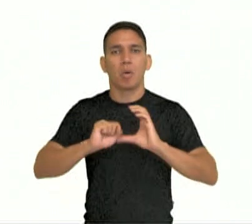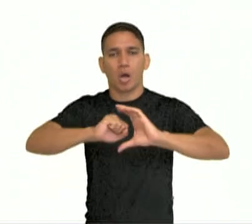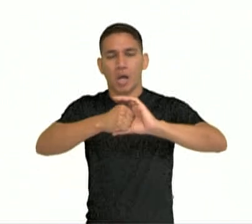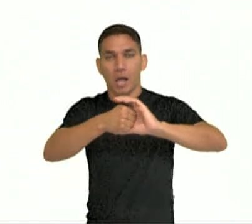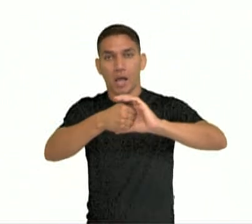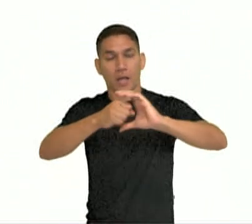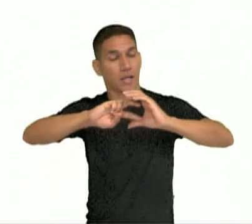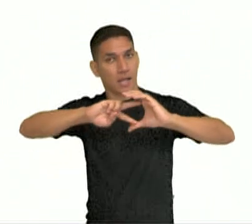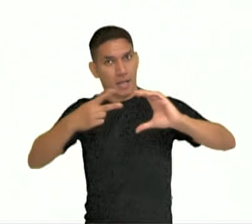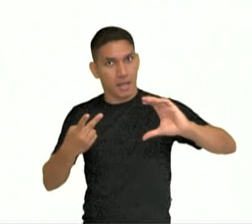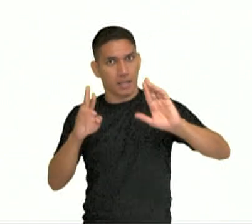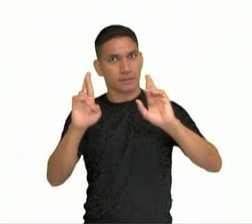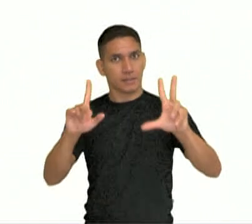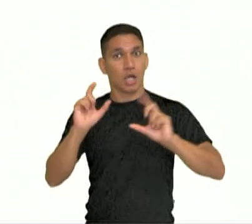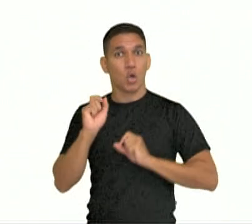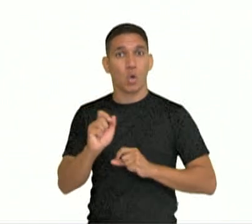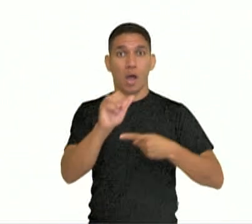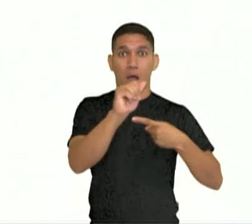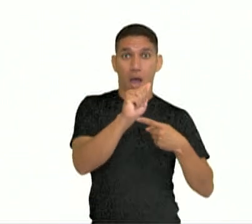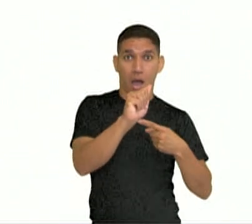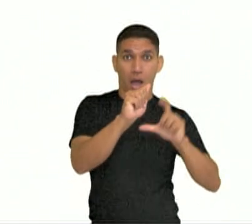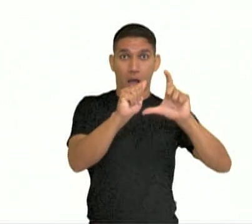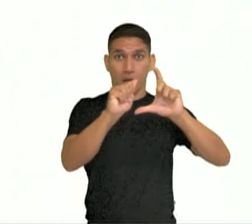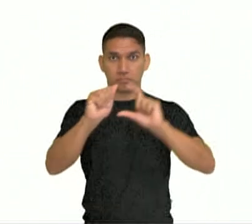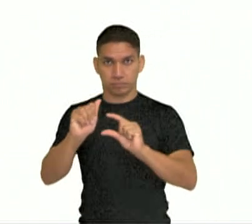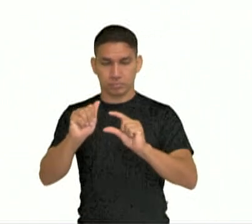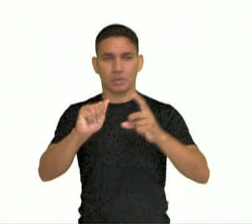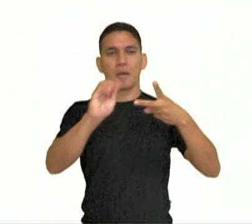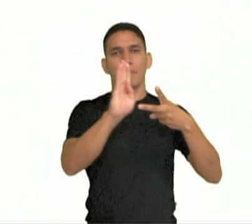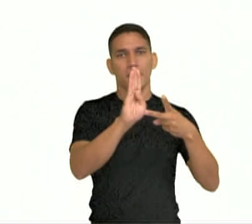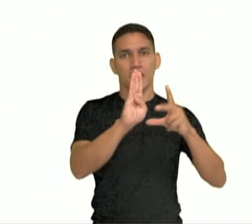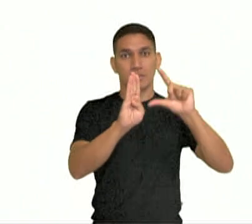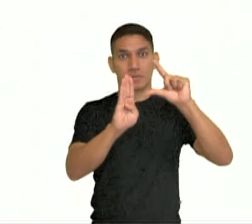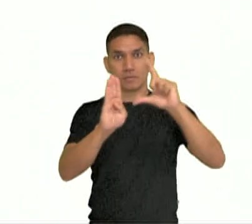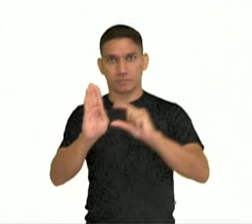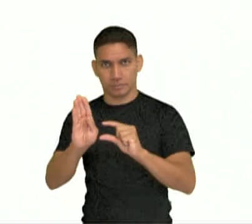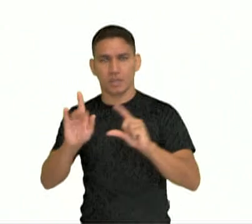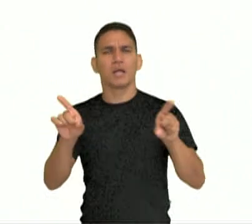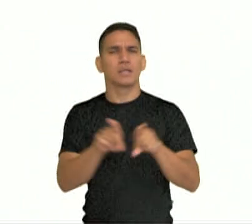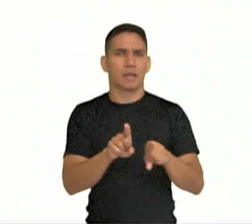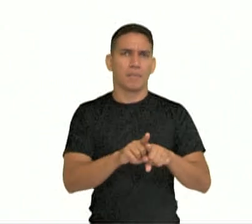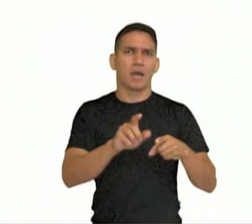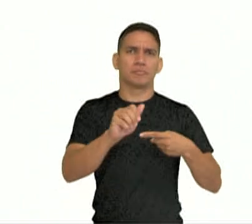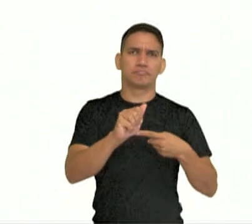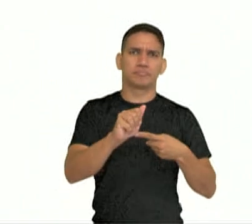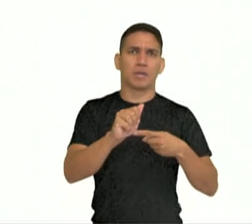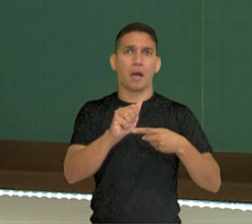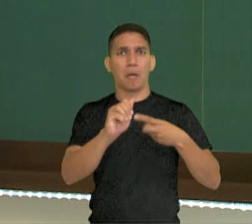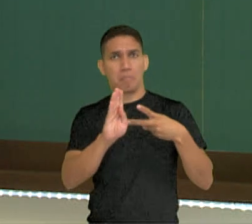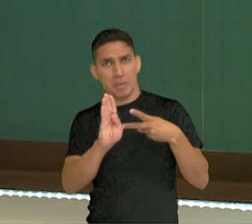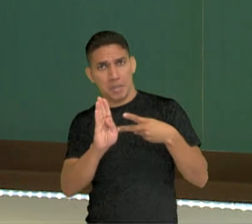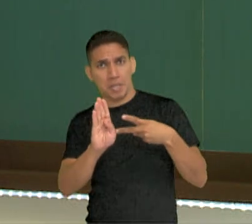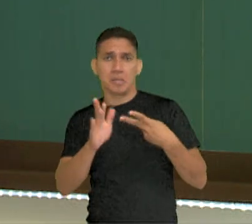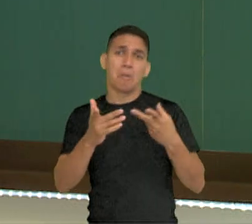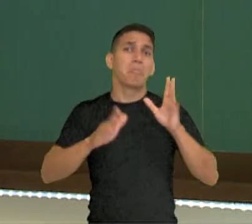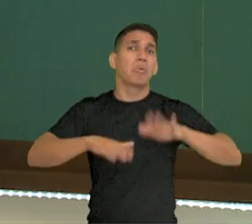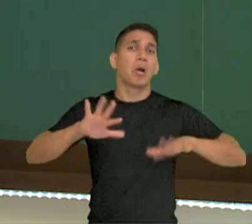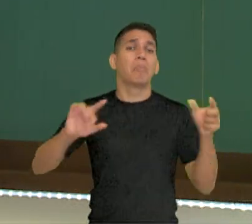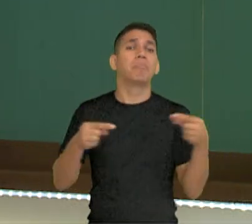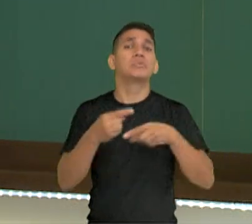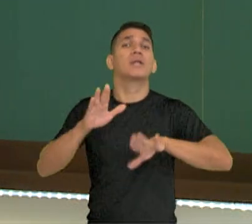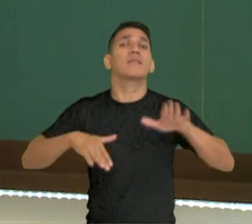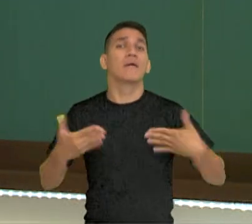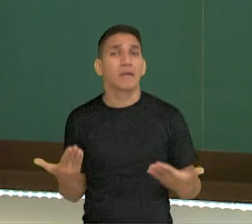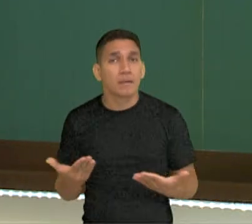heterozigoto, azão-bezão, azinho-bezinho, azão-bezinho e azinho-bezão. Então pode se combinar de formas